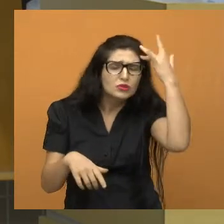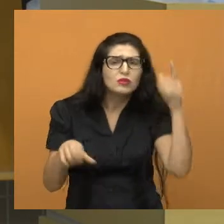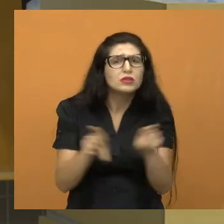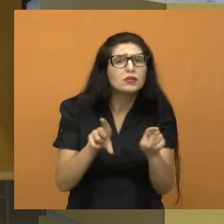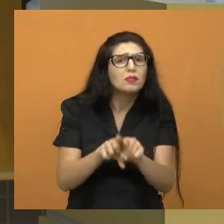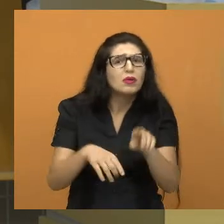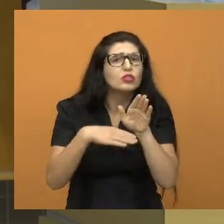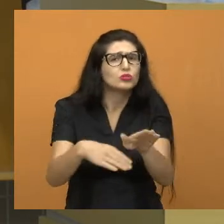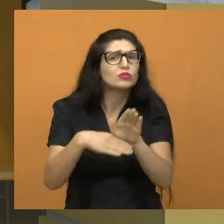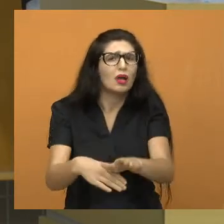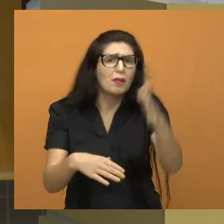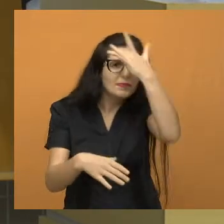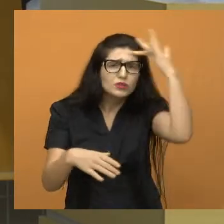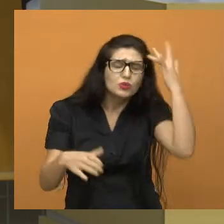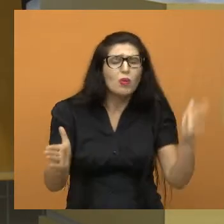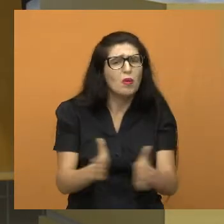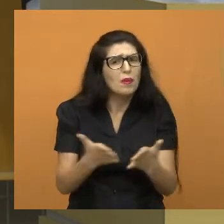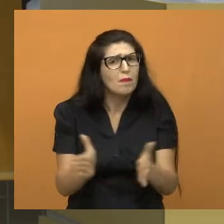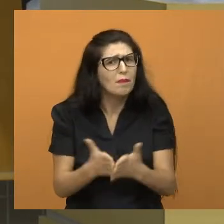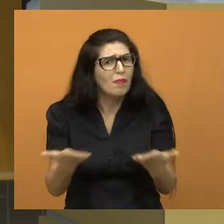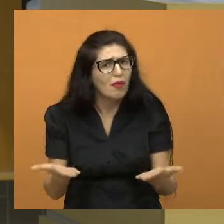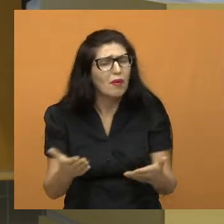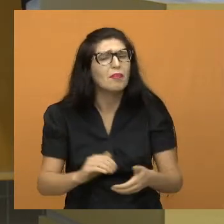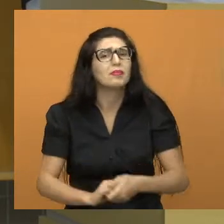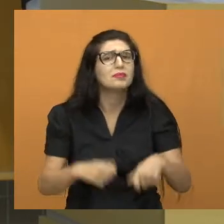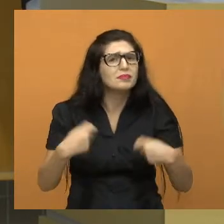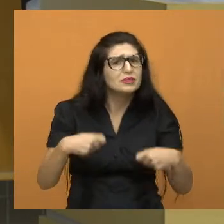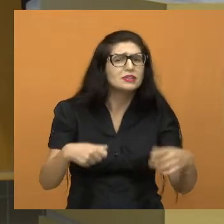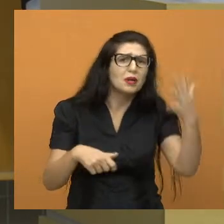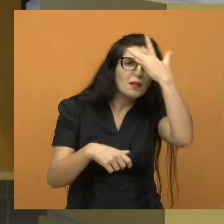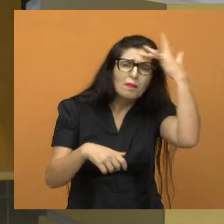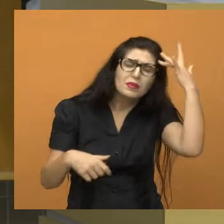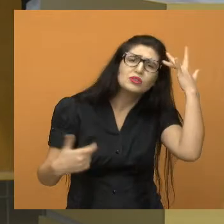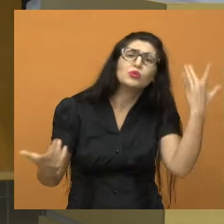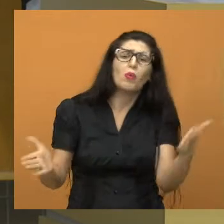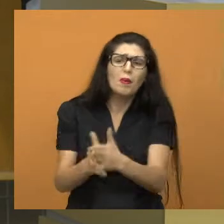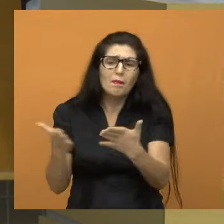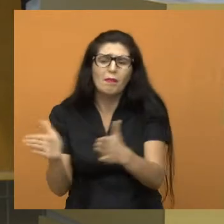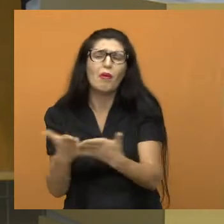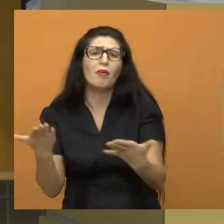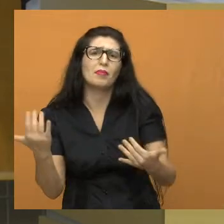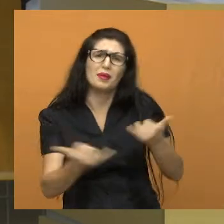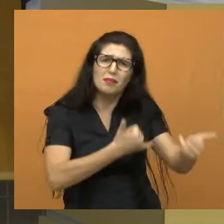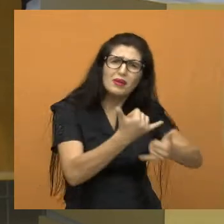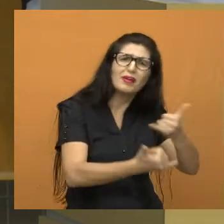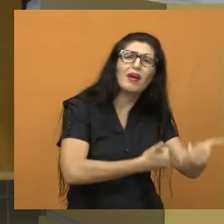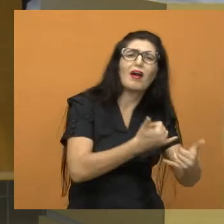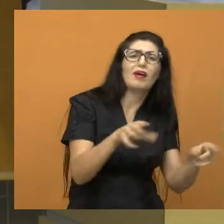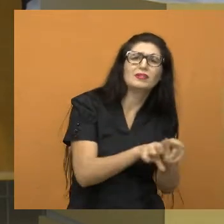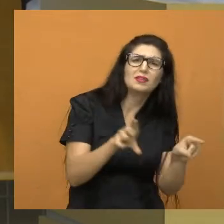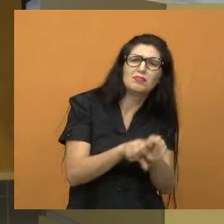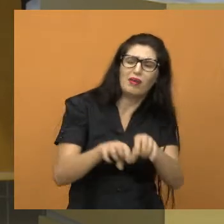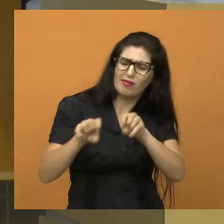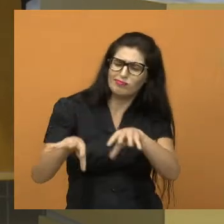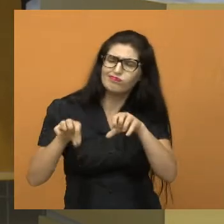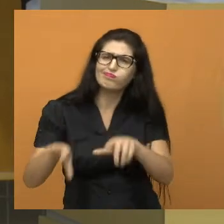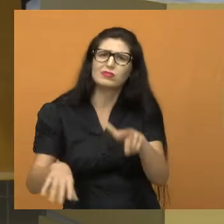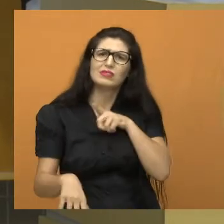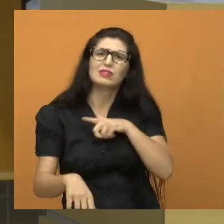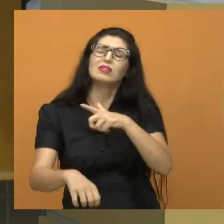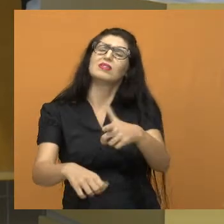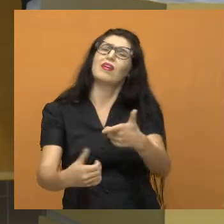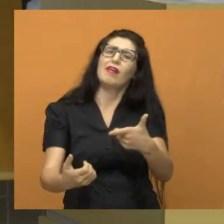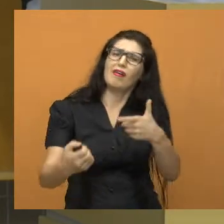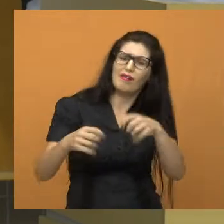os moradores de rua. Garantir a educação e lazer às crianças de bairros carentes. Melhorar o ensino público da cidade e valorizar o